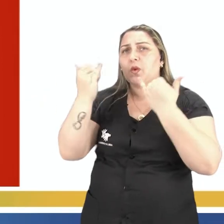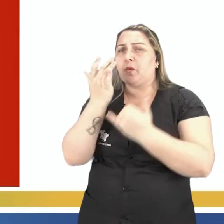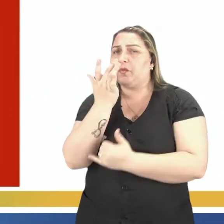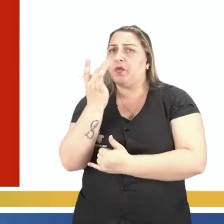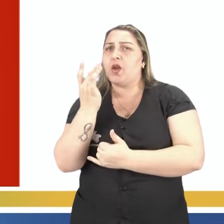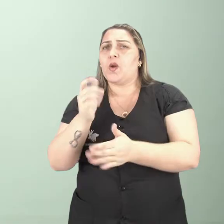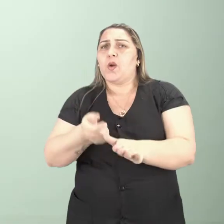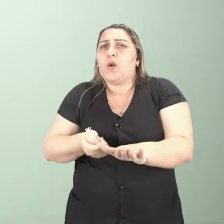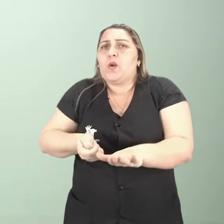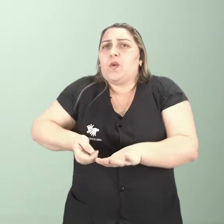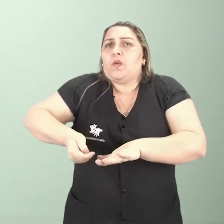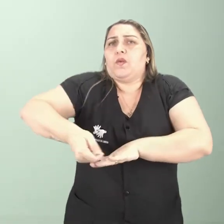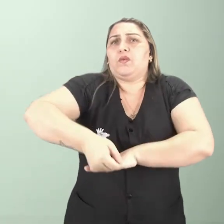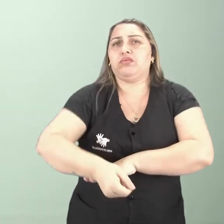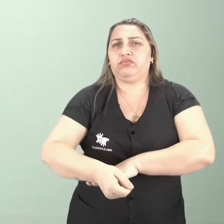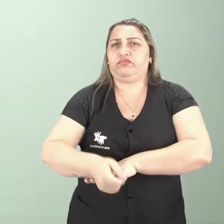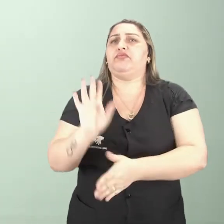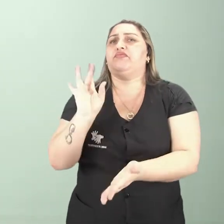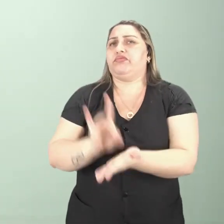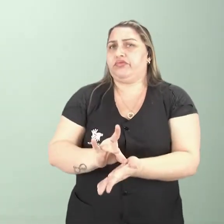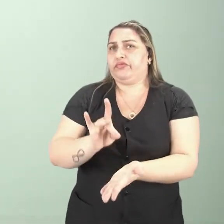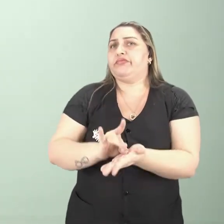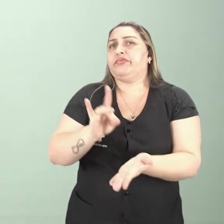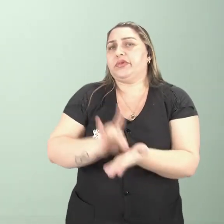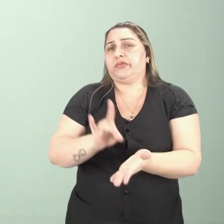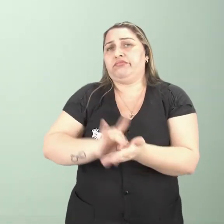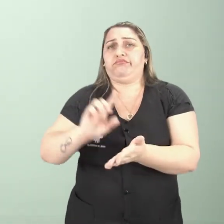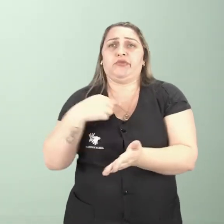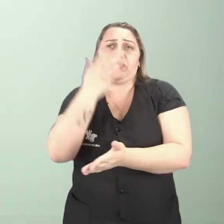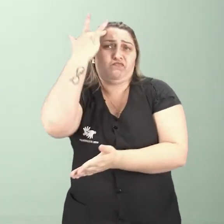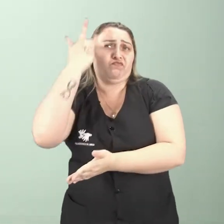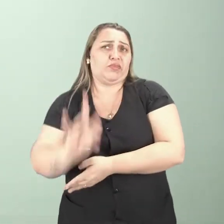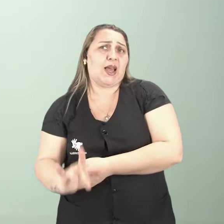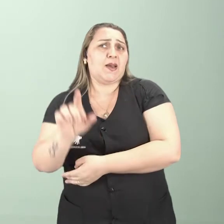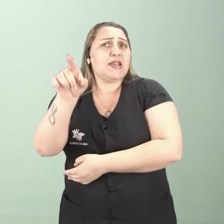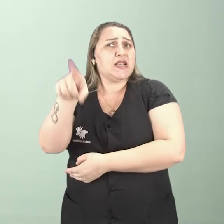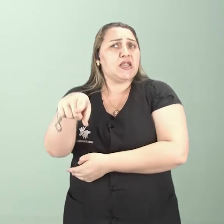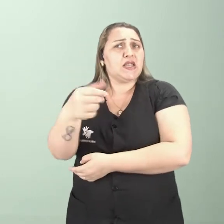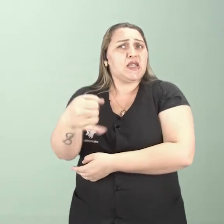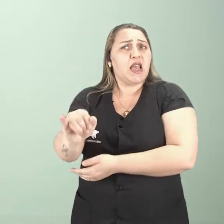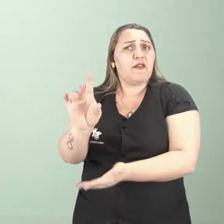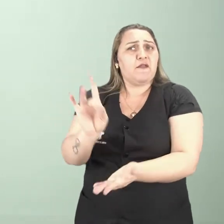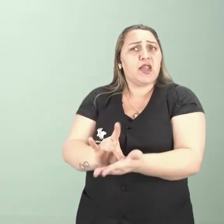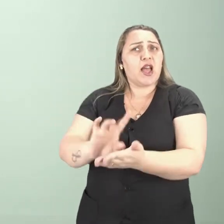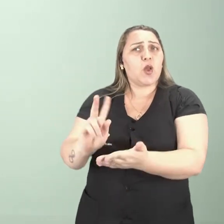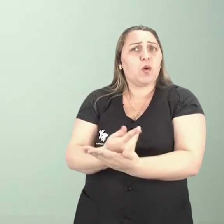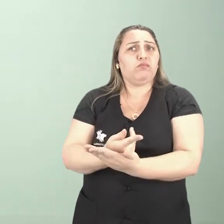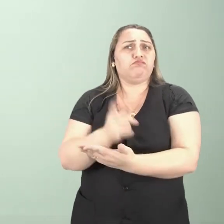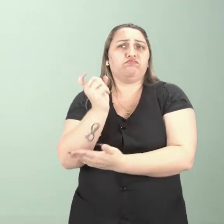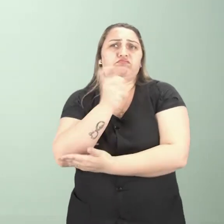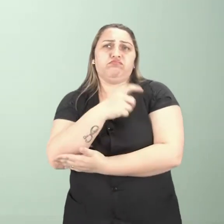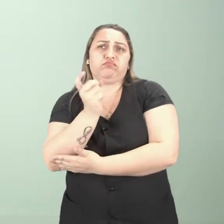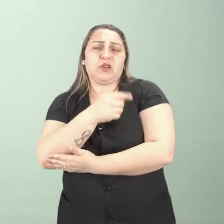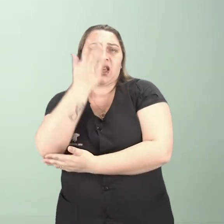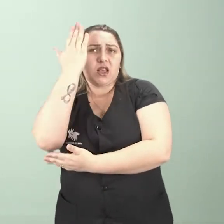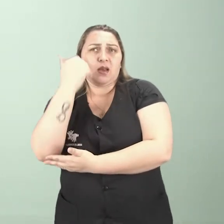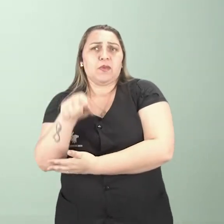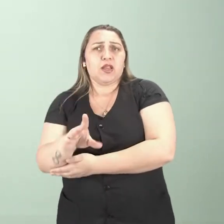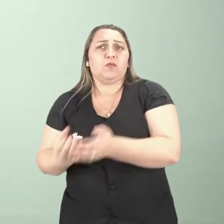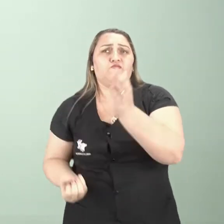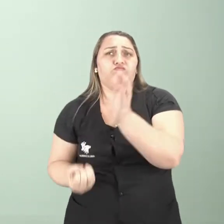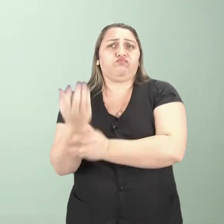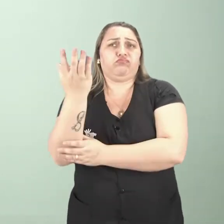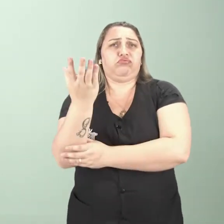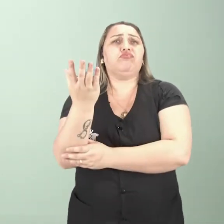falsa, um fake news, como se aquilo fosse verdadeiro, sem a gente saber mesmo qual foi a sua origem, sem saber mesmo se